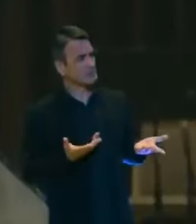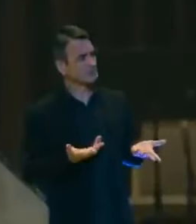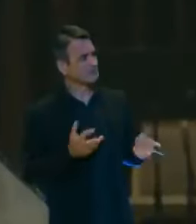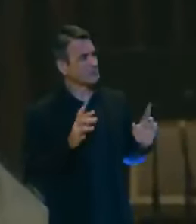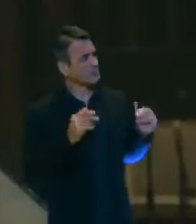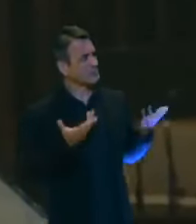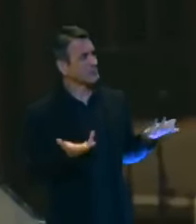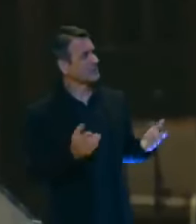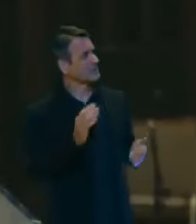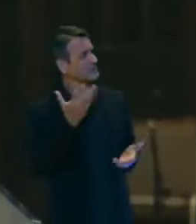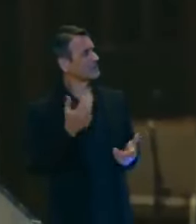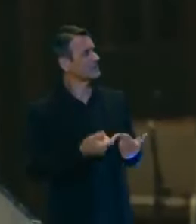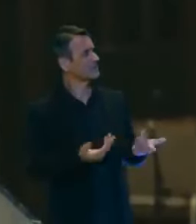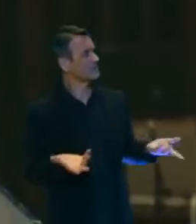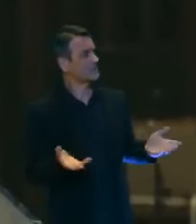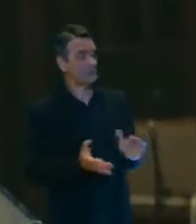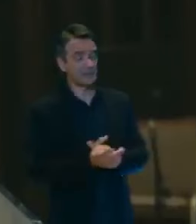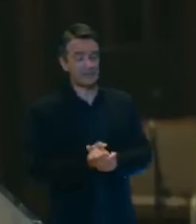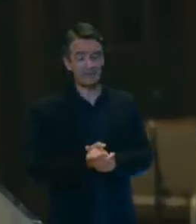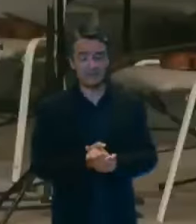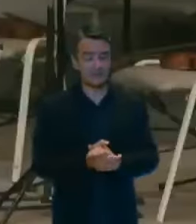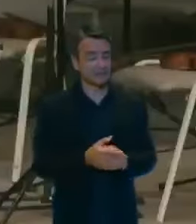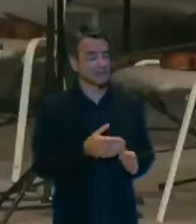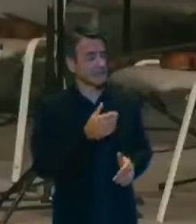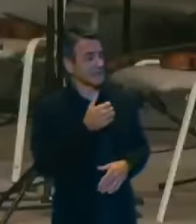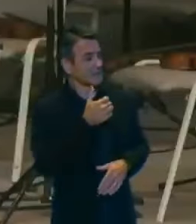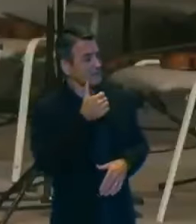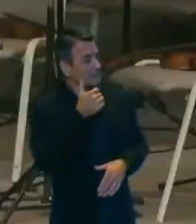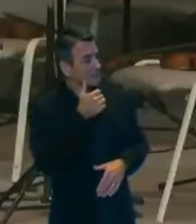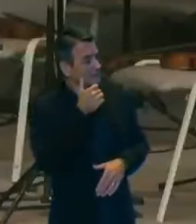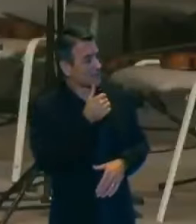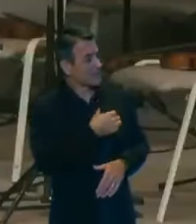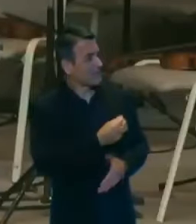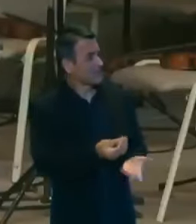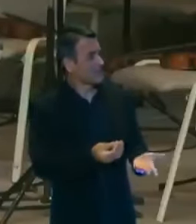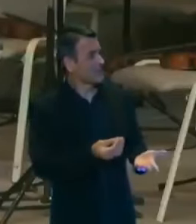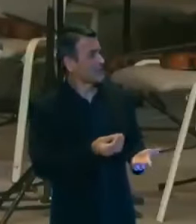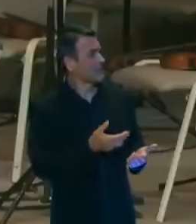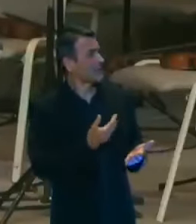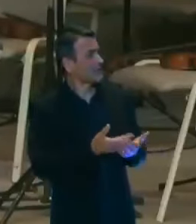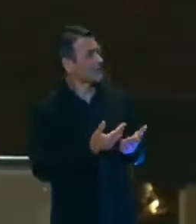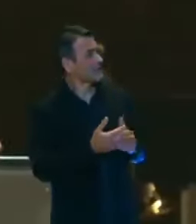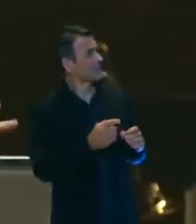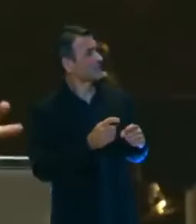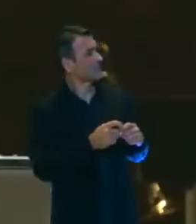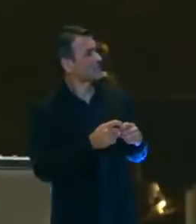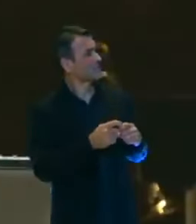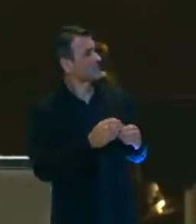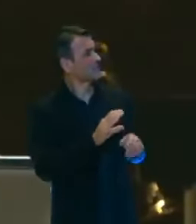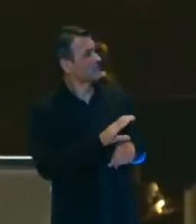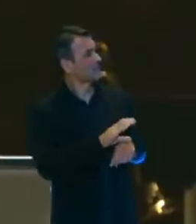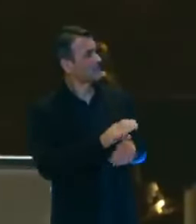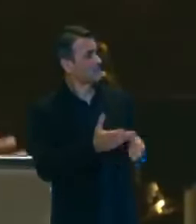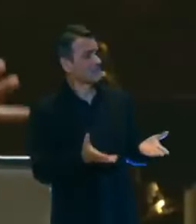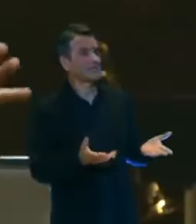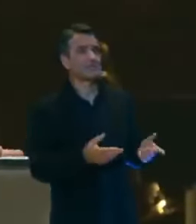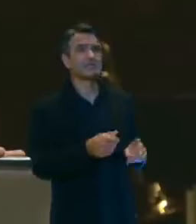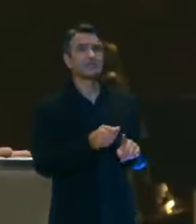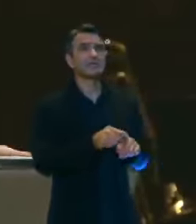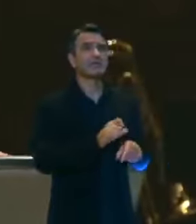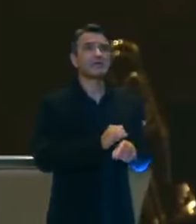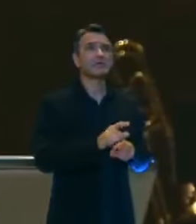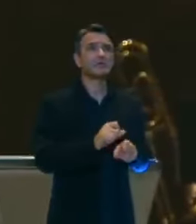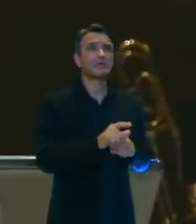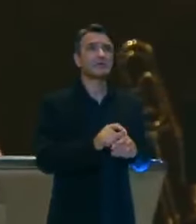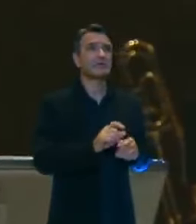gente. Minha filha estuda medicina e nós não temos como pagar a faculdade, o aluguel está atrasado 3 meses, a empresa